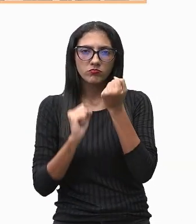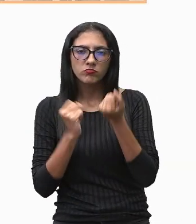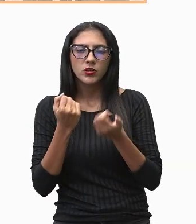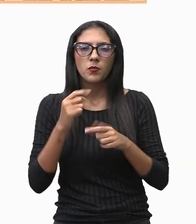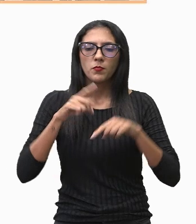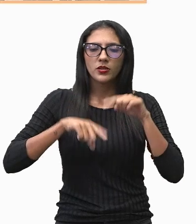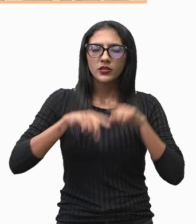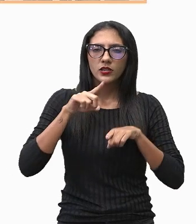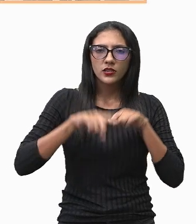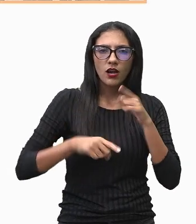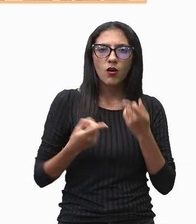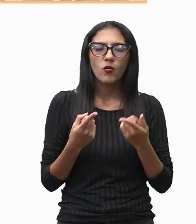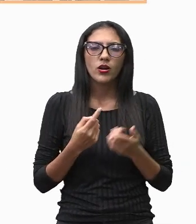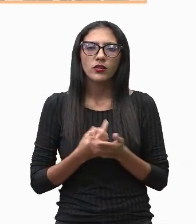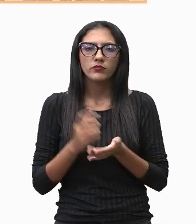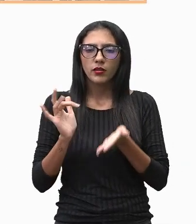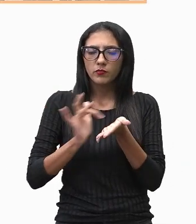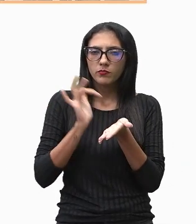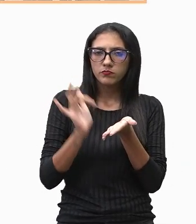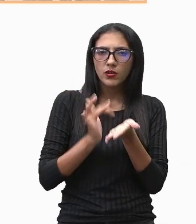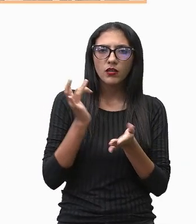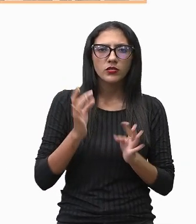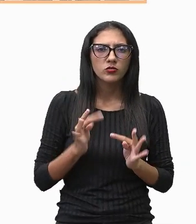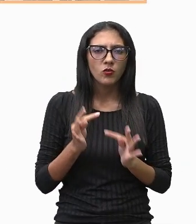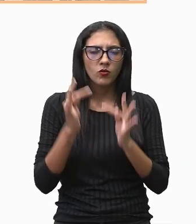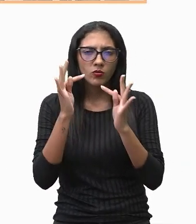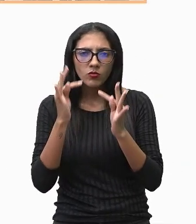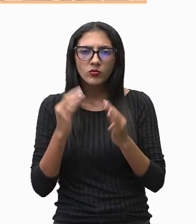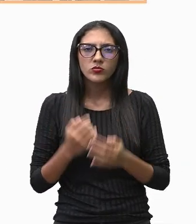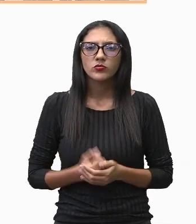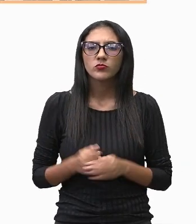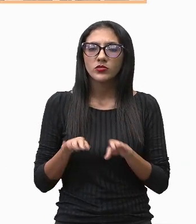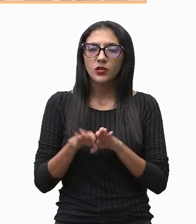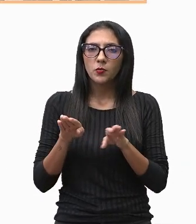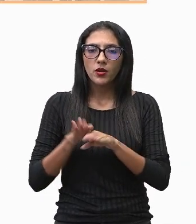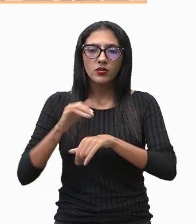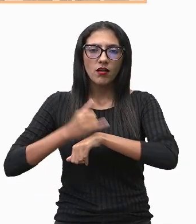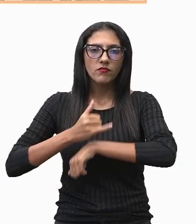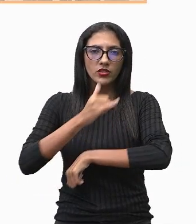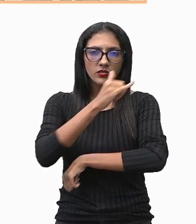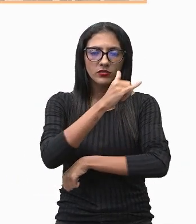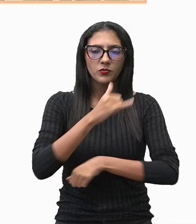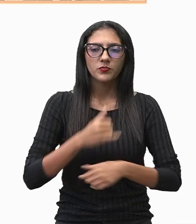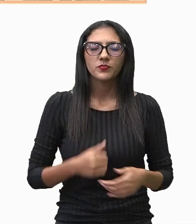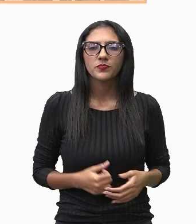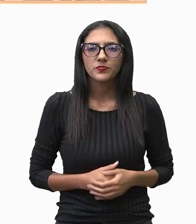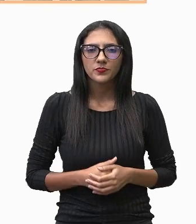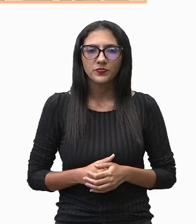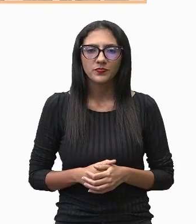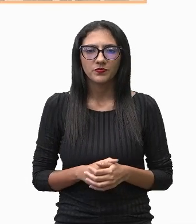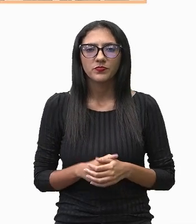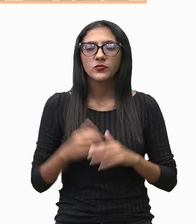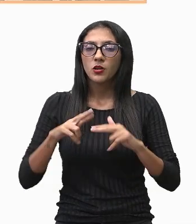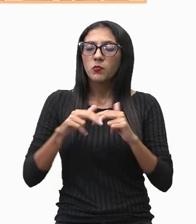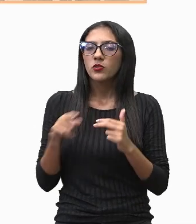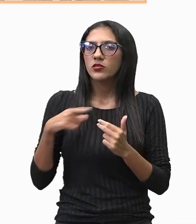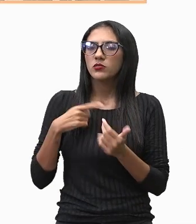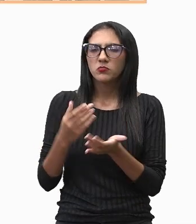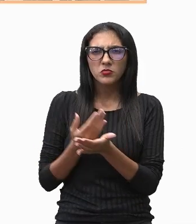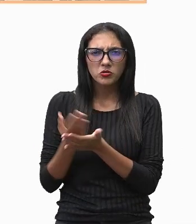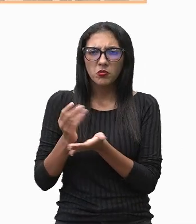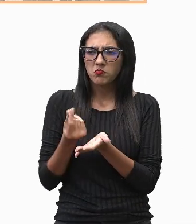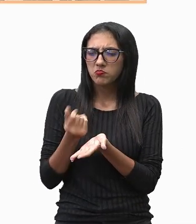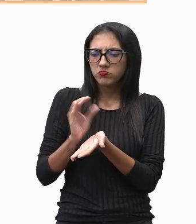eletrônicos, nas indústrias da aviação. Então, os Estados Unidos, ele começou a investir